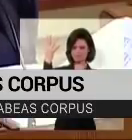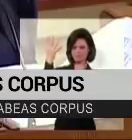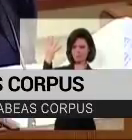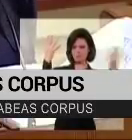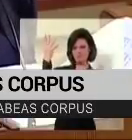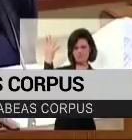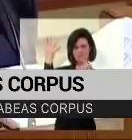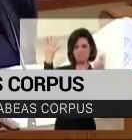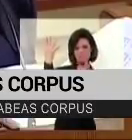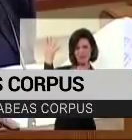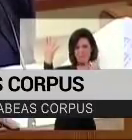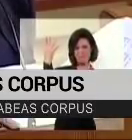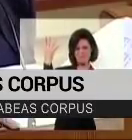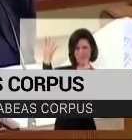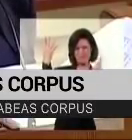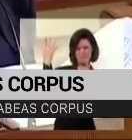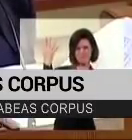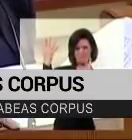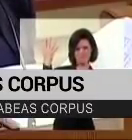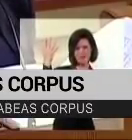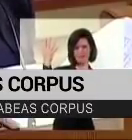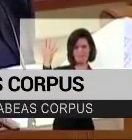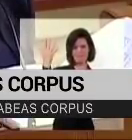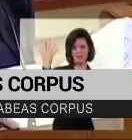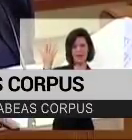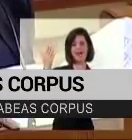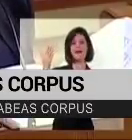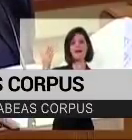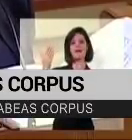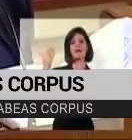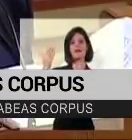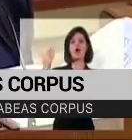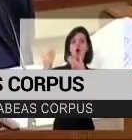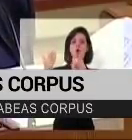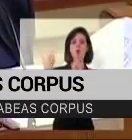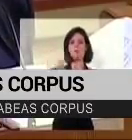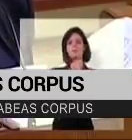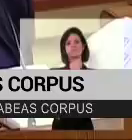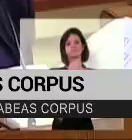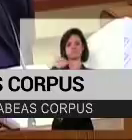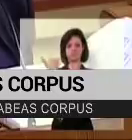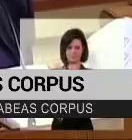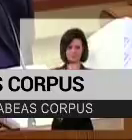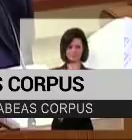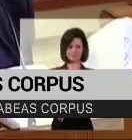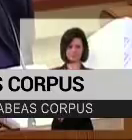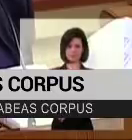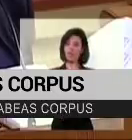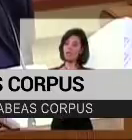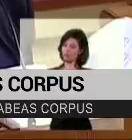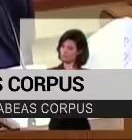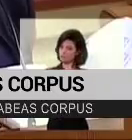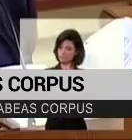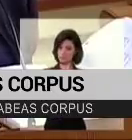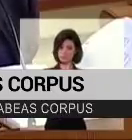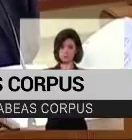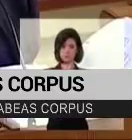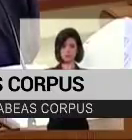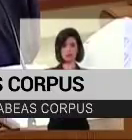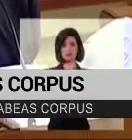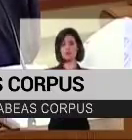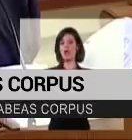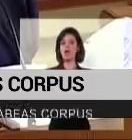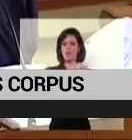Isso está nesse livro do padre Emílio da Silva Castro. E aguardaram a chegada da